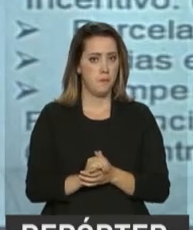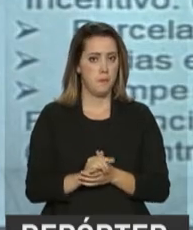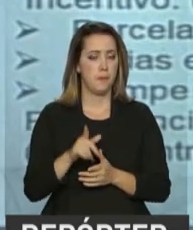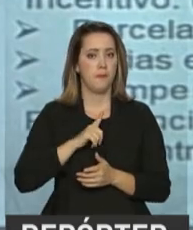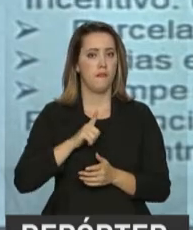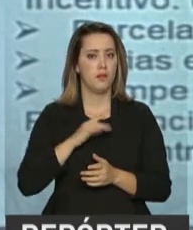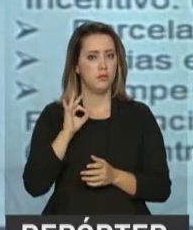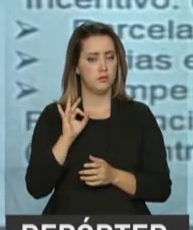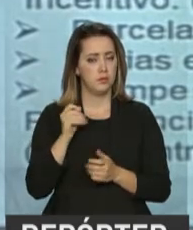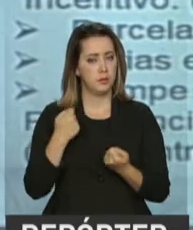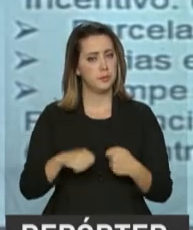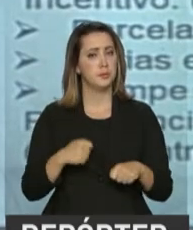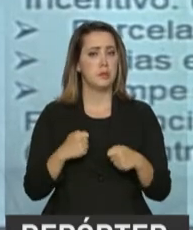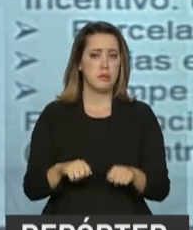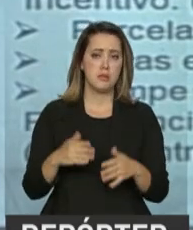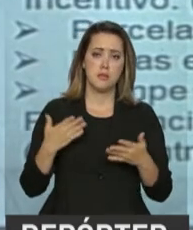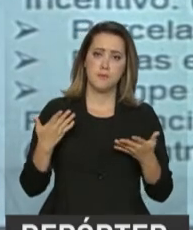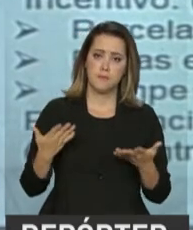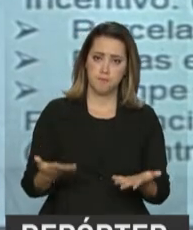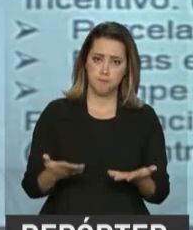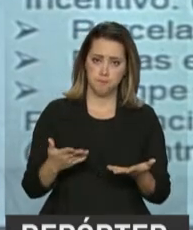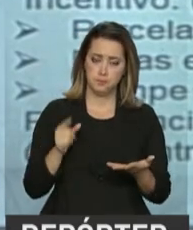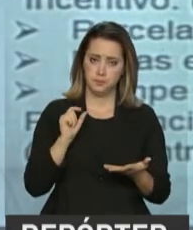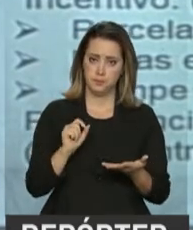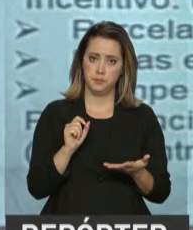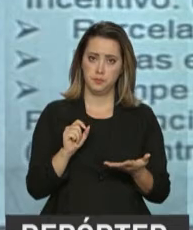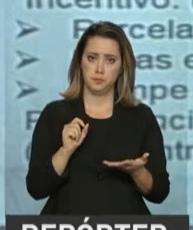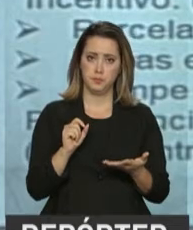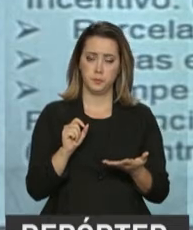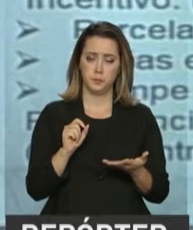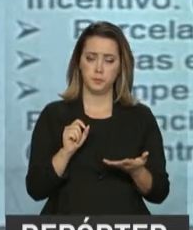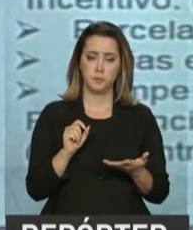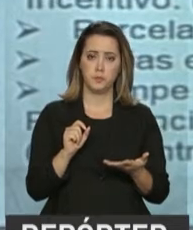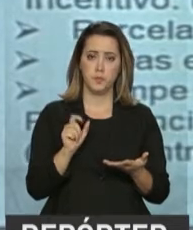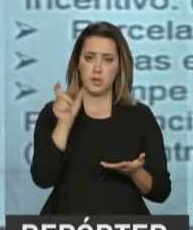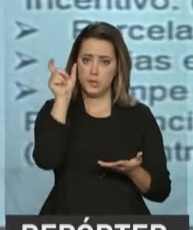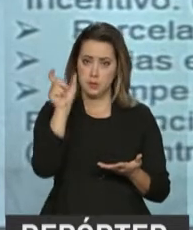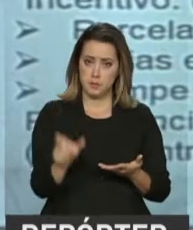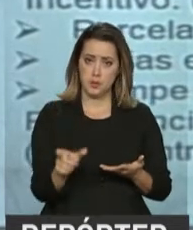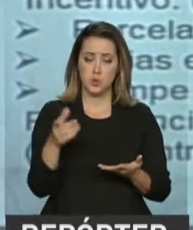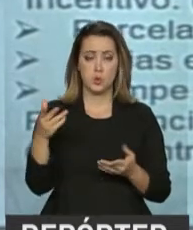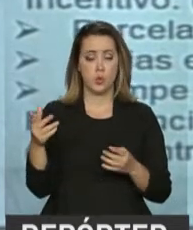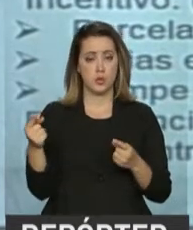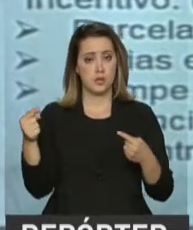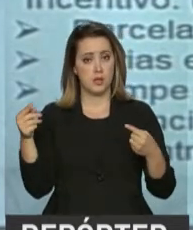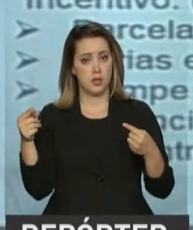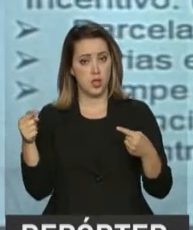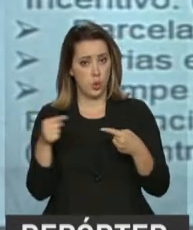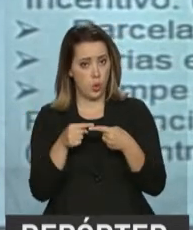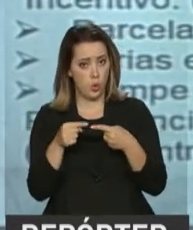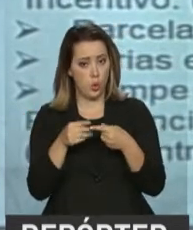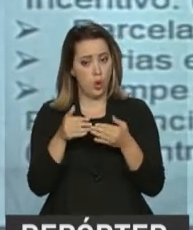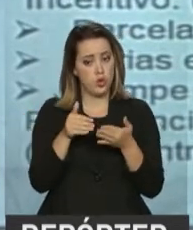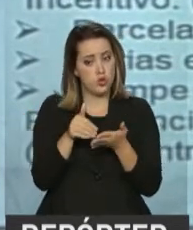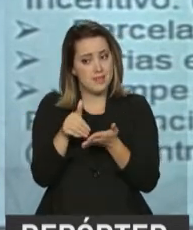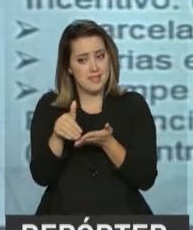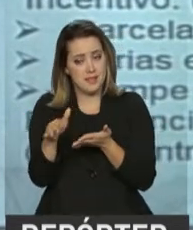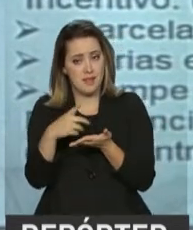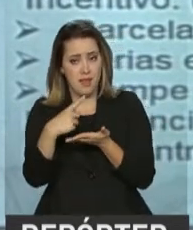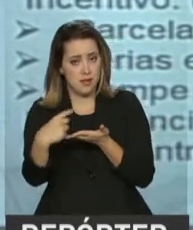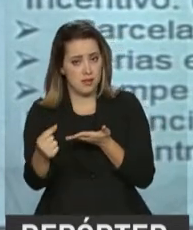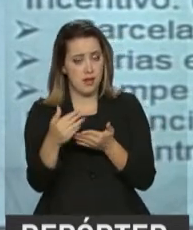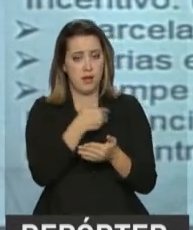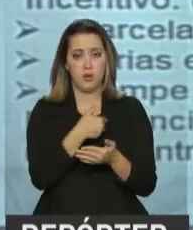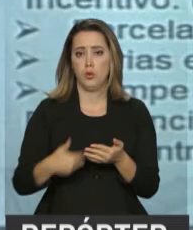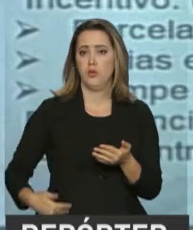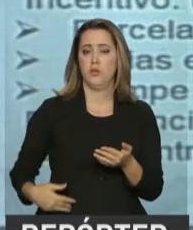haverá evidente a necessidade de que essas pessoas que façam adesão deixem o governo e